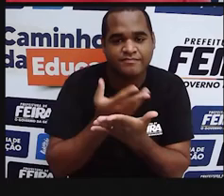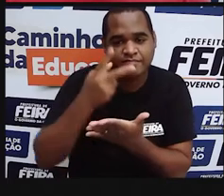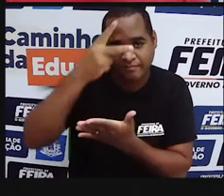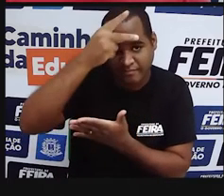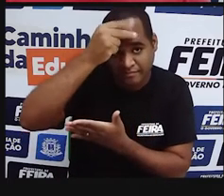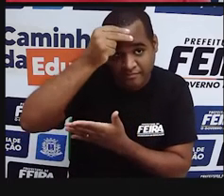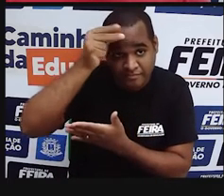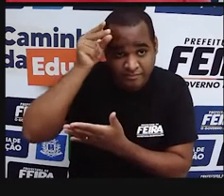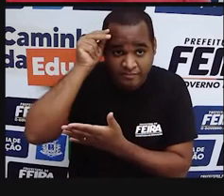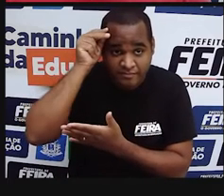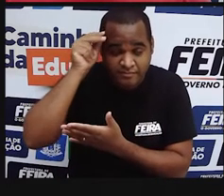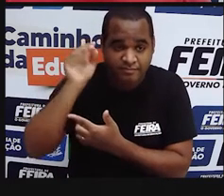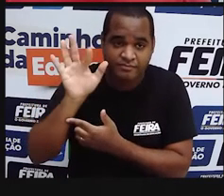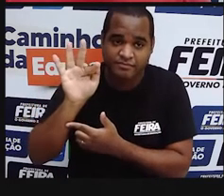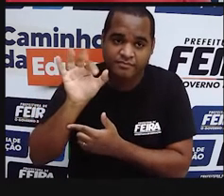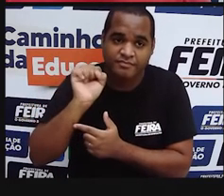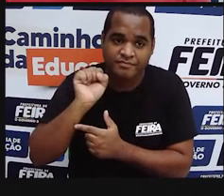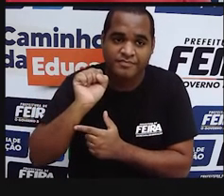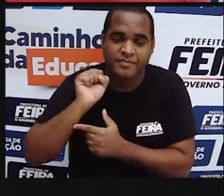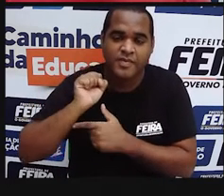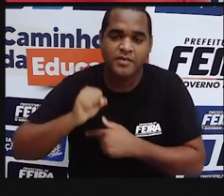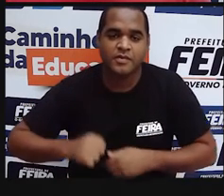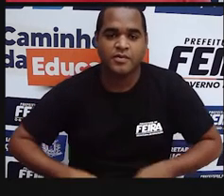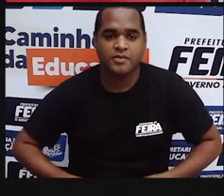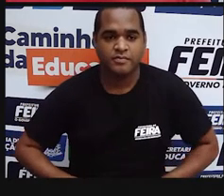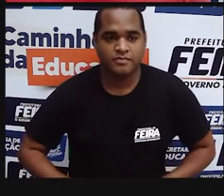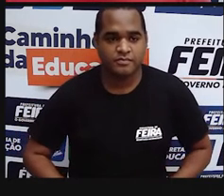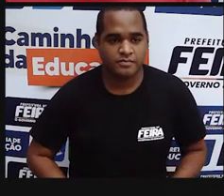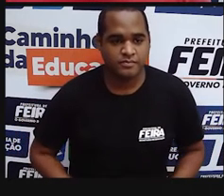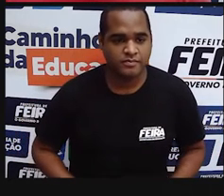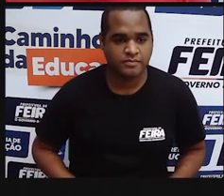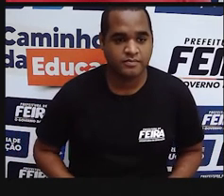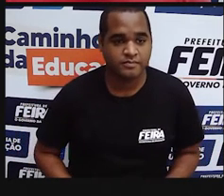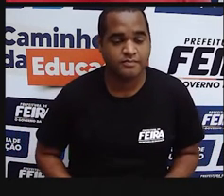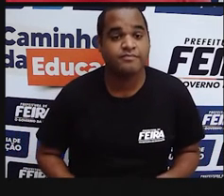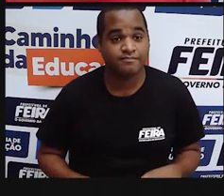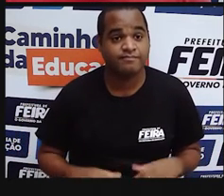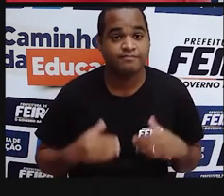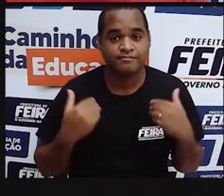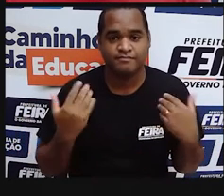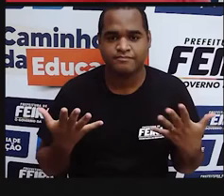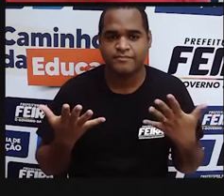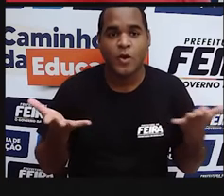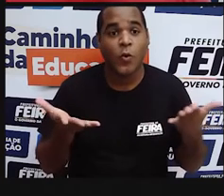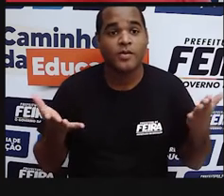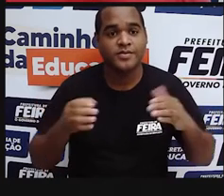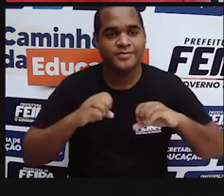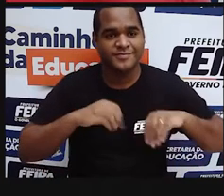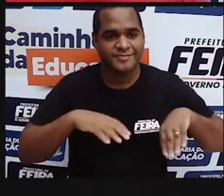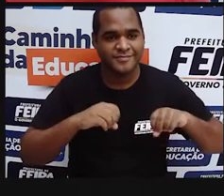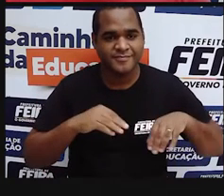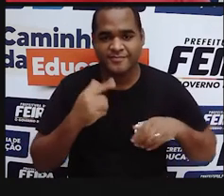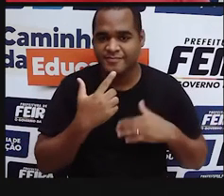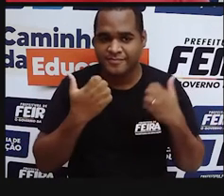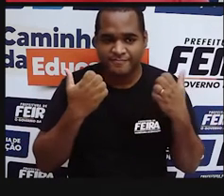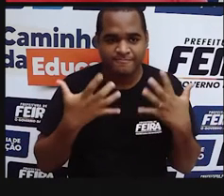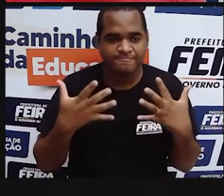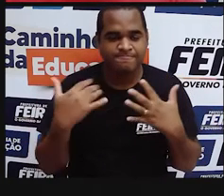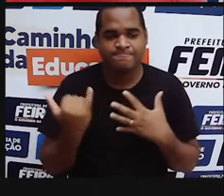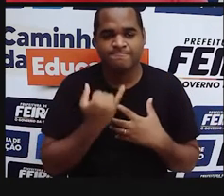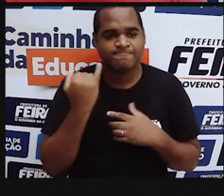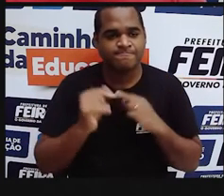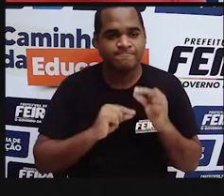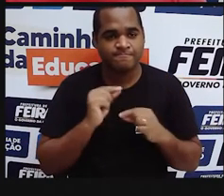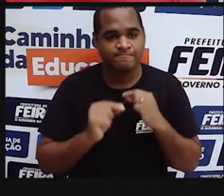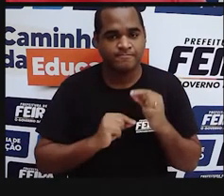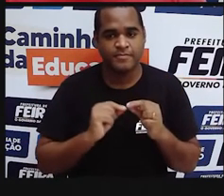da Educação, Prefeitura de Feira. Pessoal, na aula de hoje a gente vai conversar